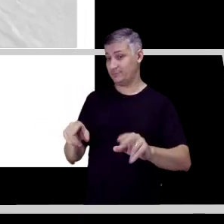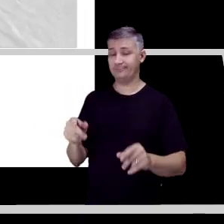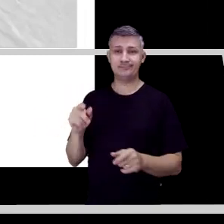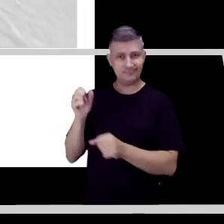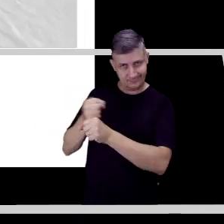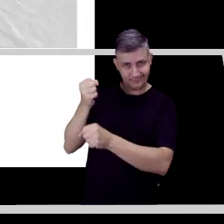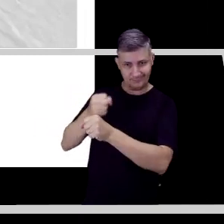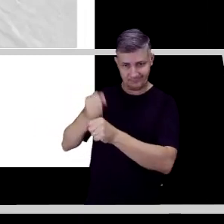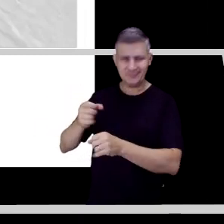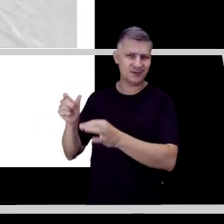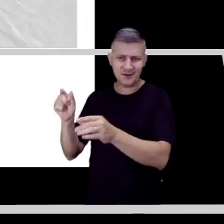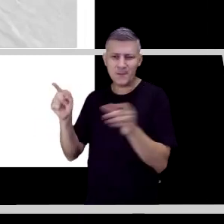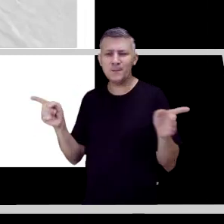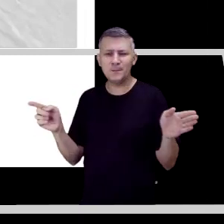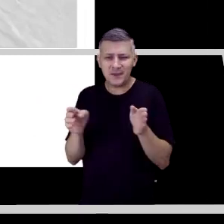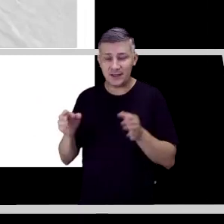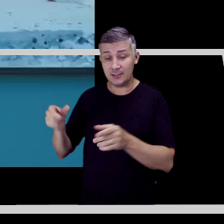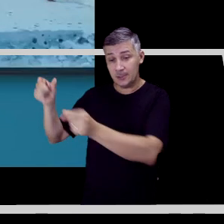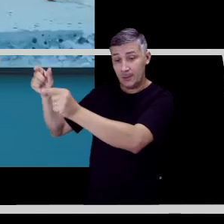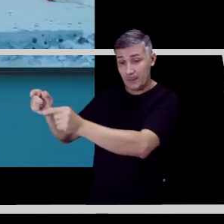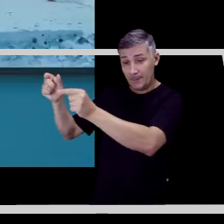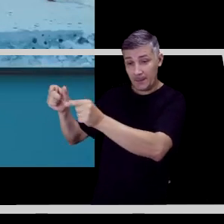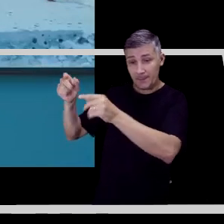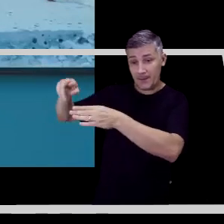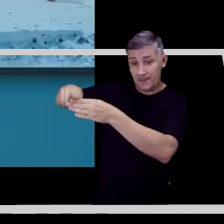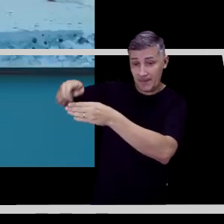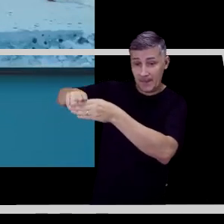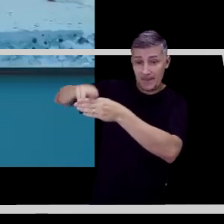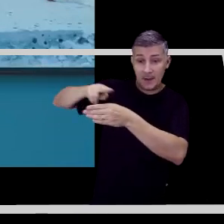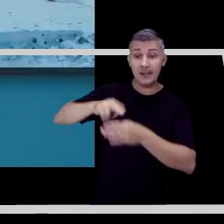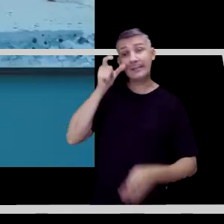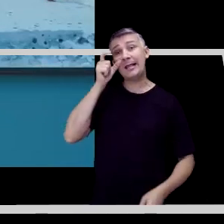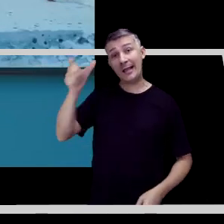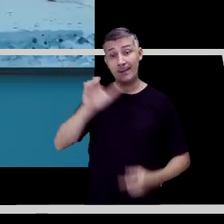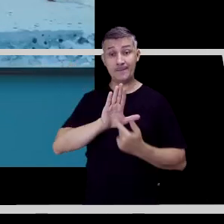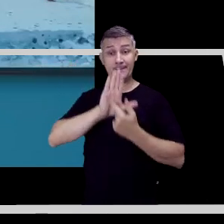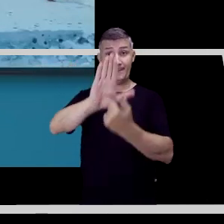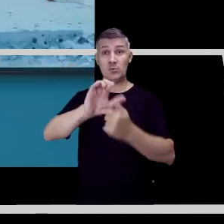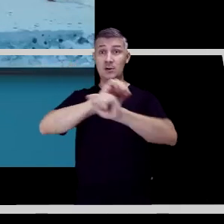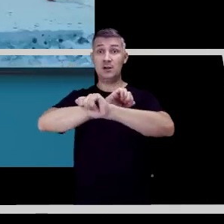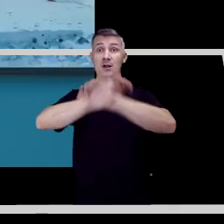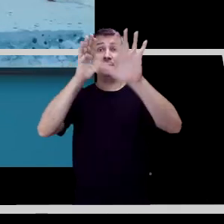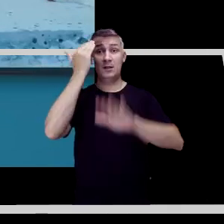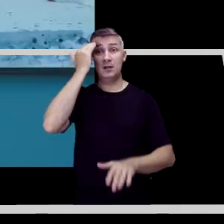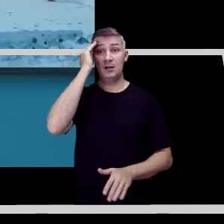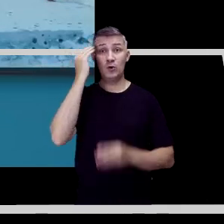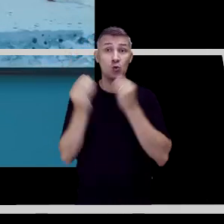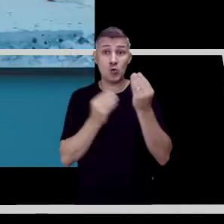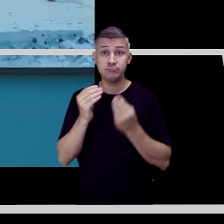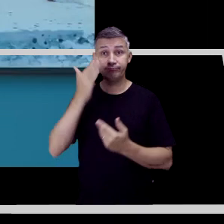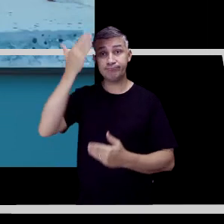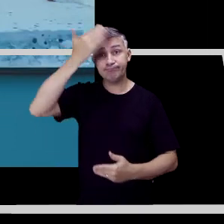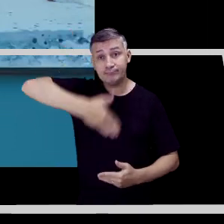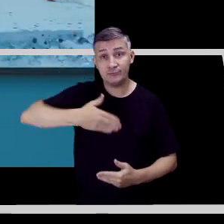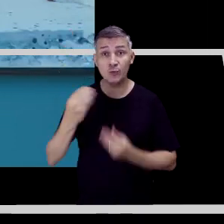material da obra, mas eu acho que ficou super interessante, assim, e também ilustra de uma maneira